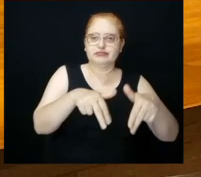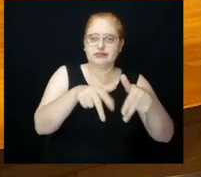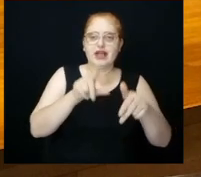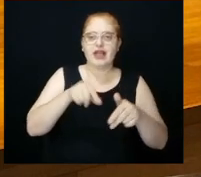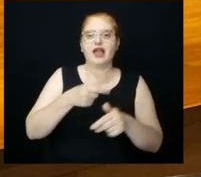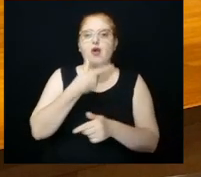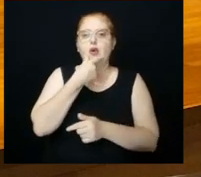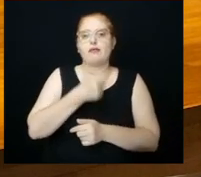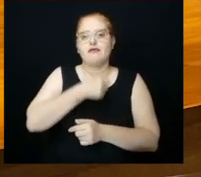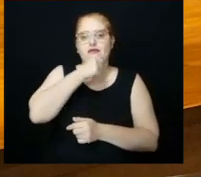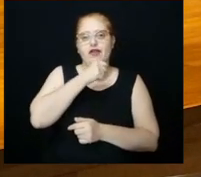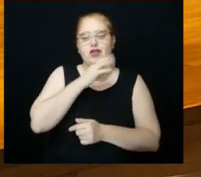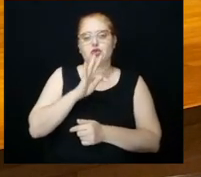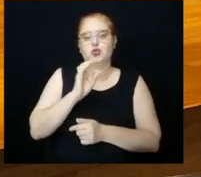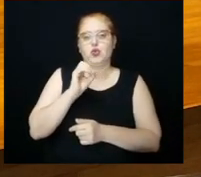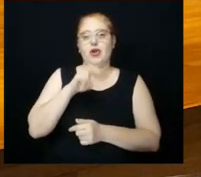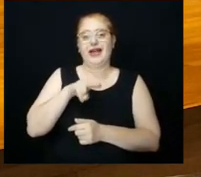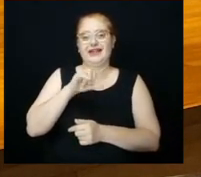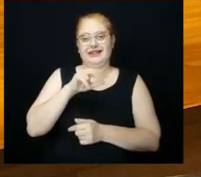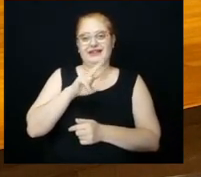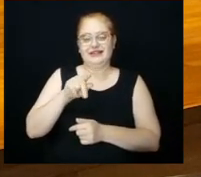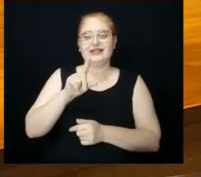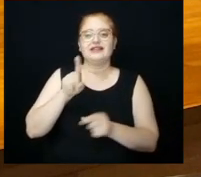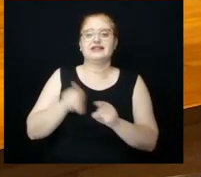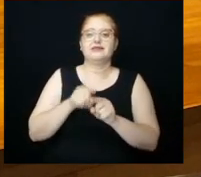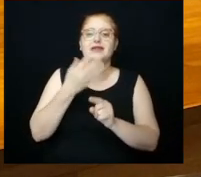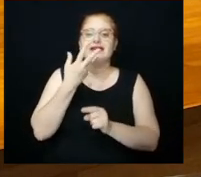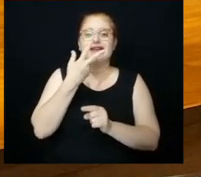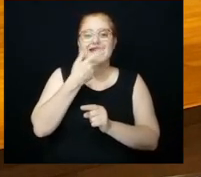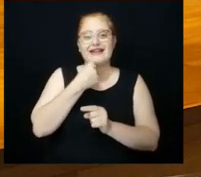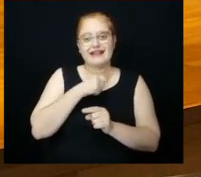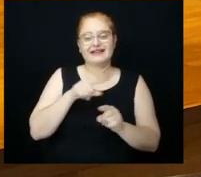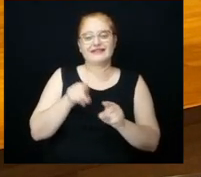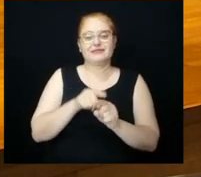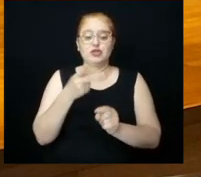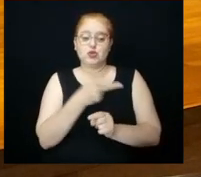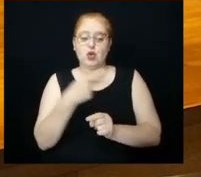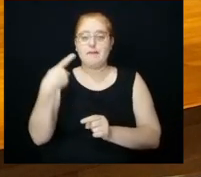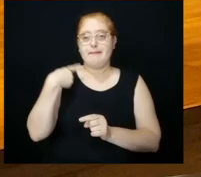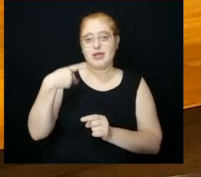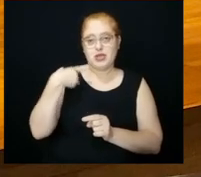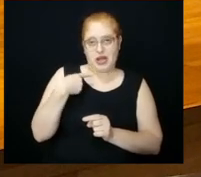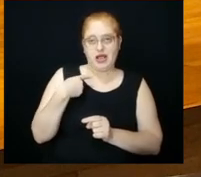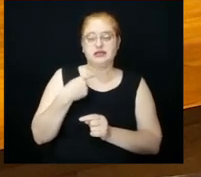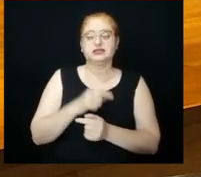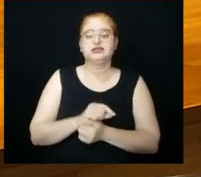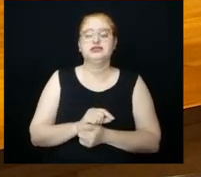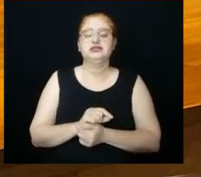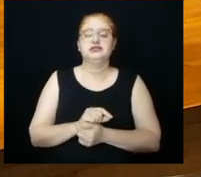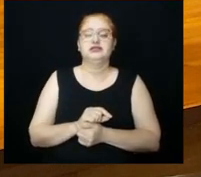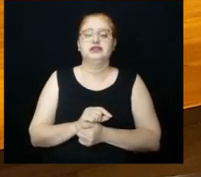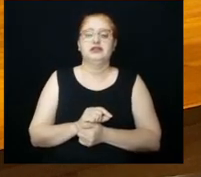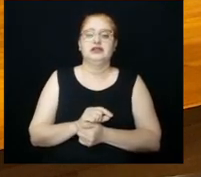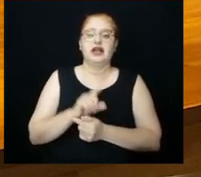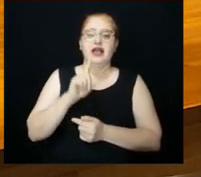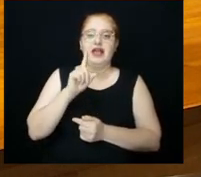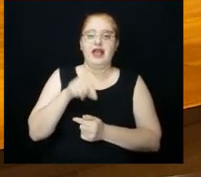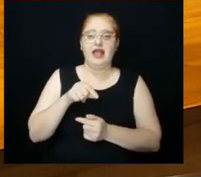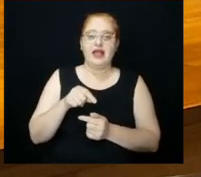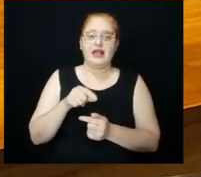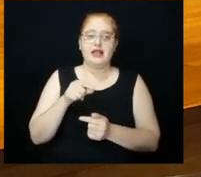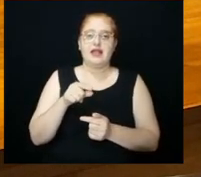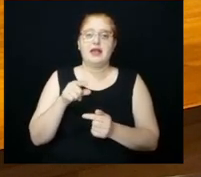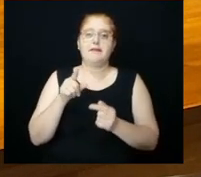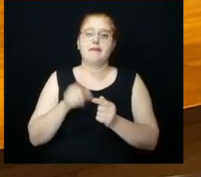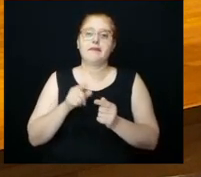velho chamado Tuanir e uma criança chamada Muidinga. Então, esses dois personagens são as personagens primeiras,